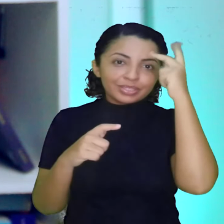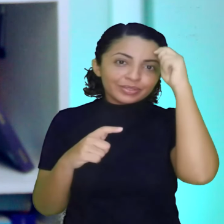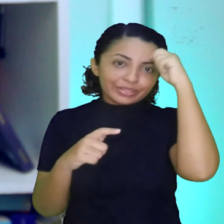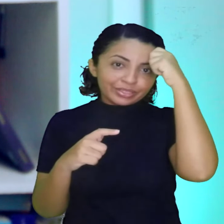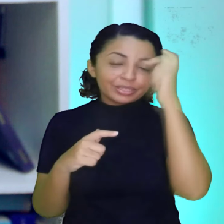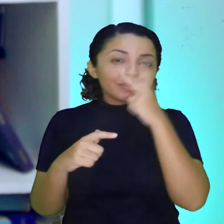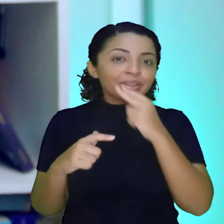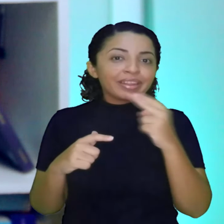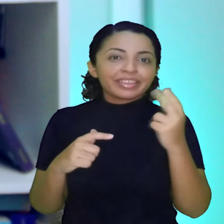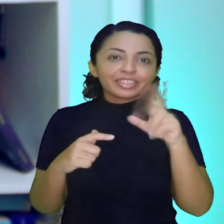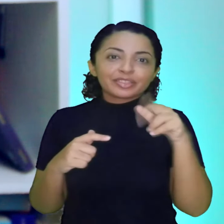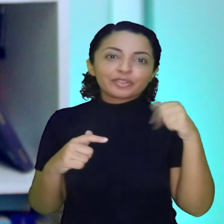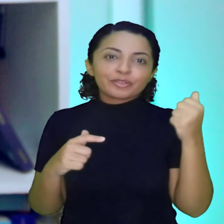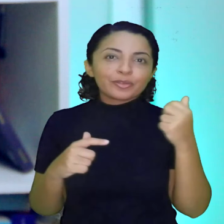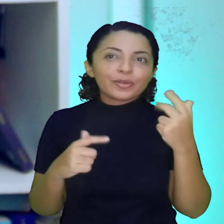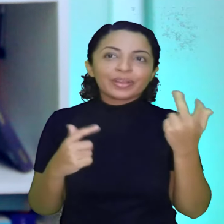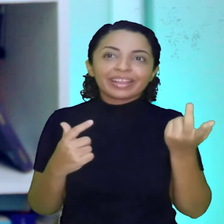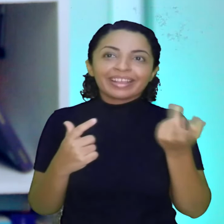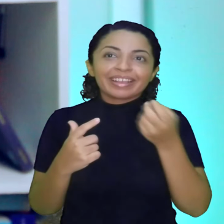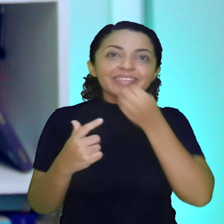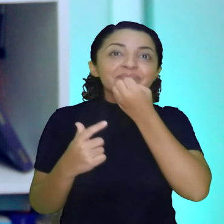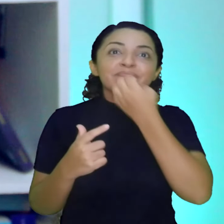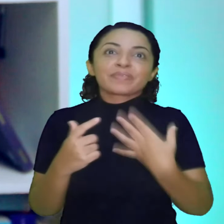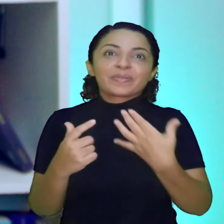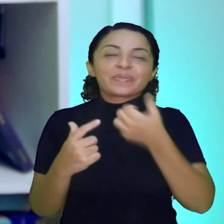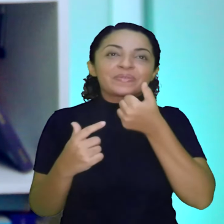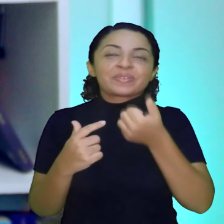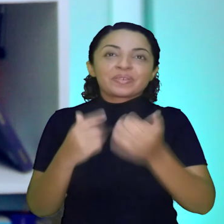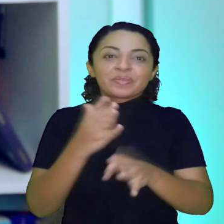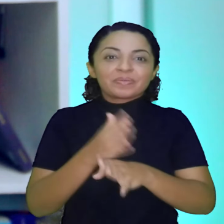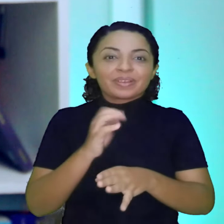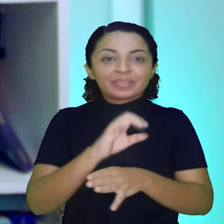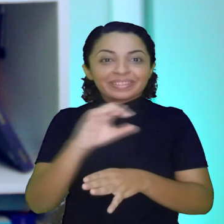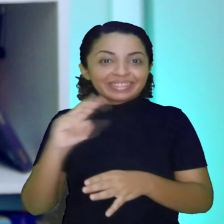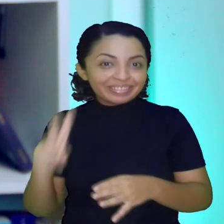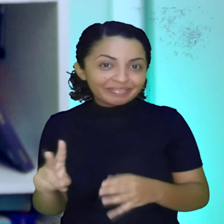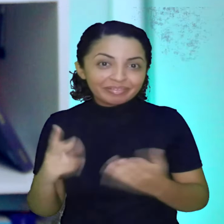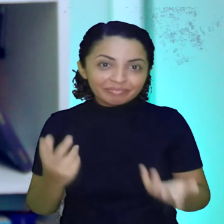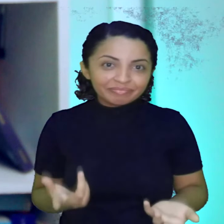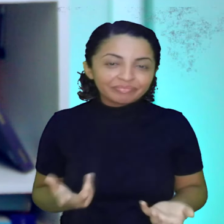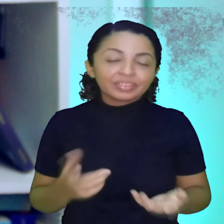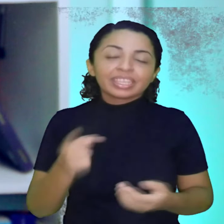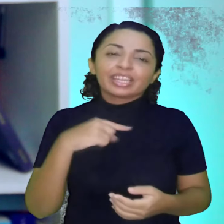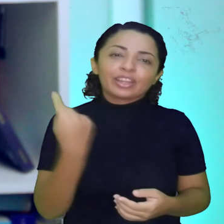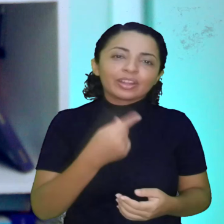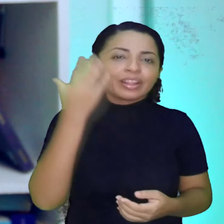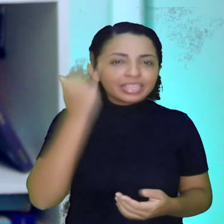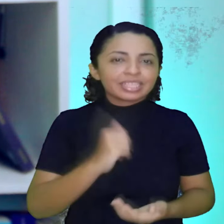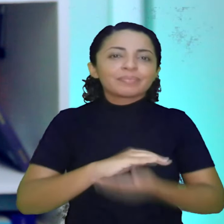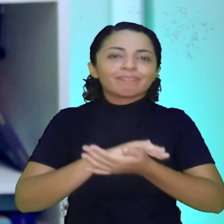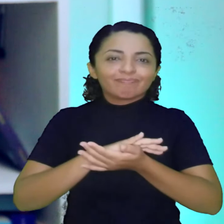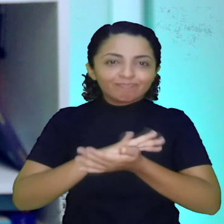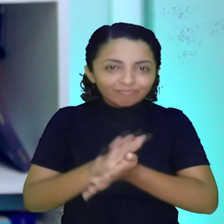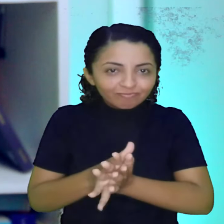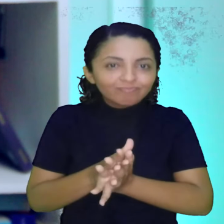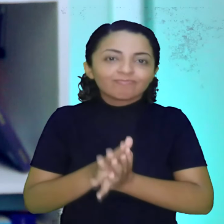é o suficiente diante do seu currículo. Porque é um caso bem clássico, né? Entrevista de emprego é um caso muito clássico desse racismo corporativo,